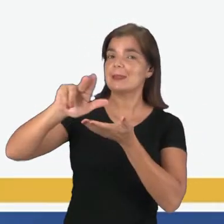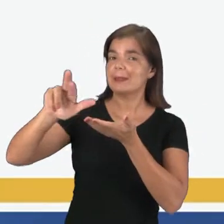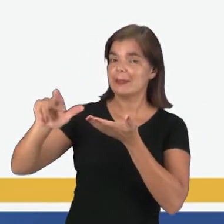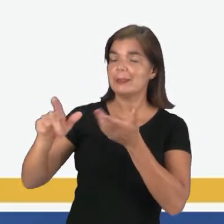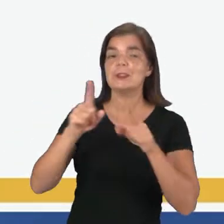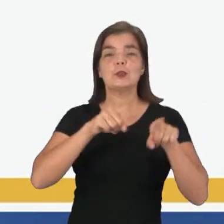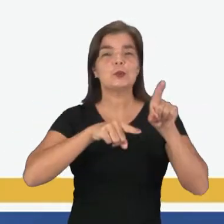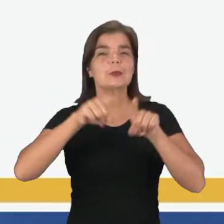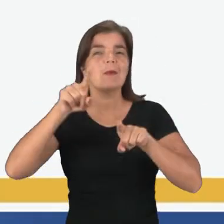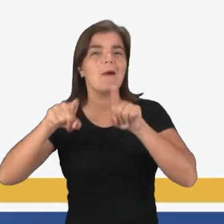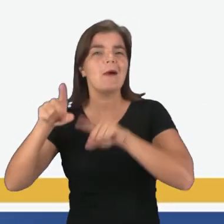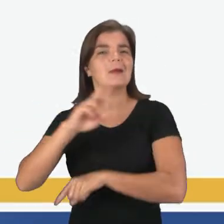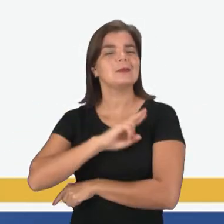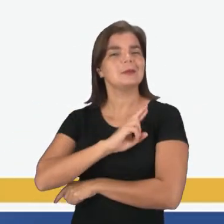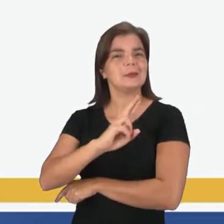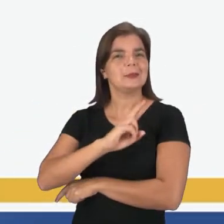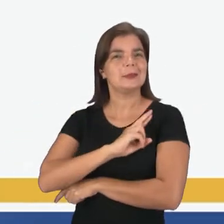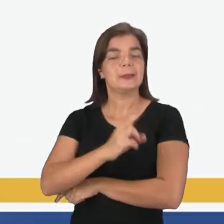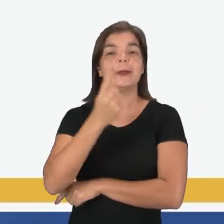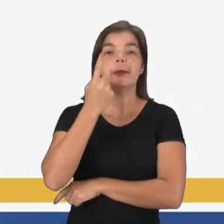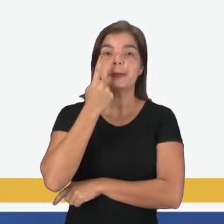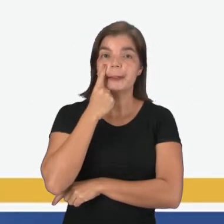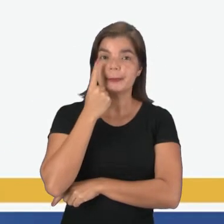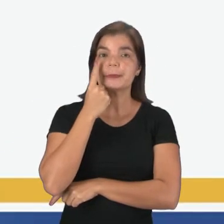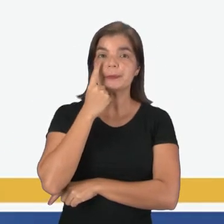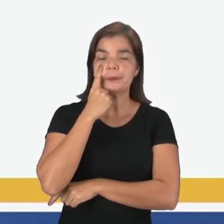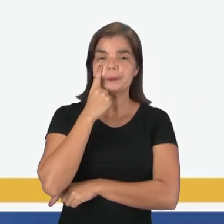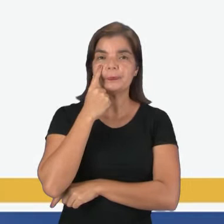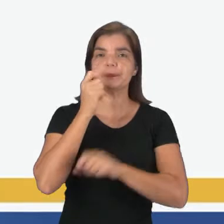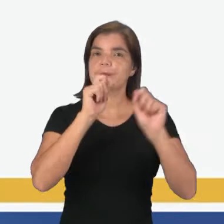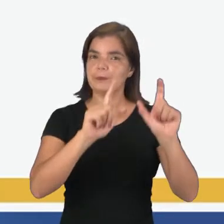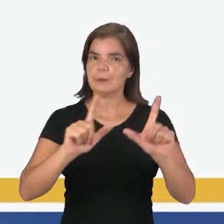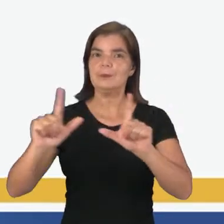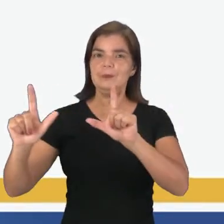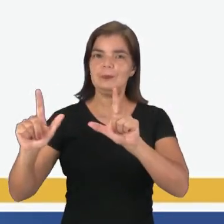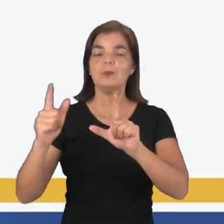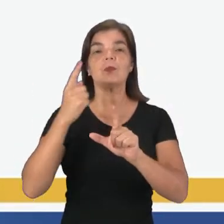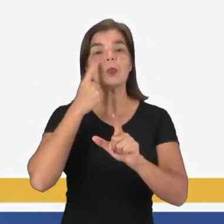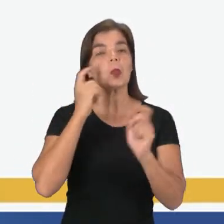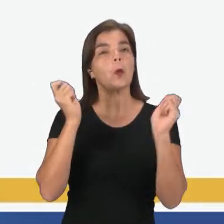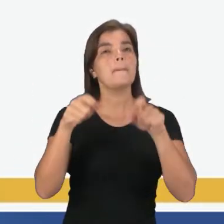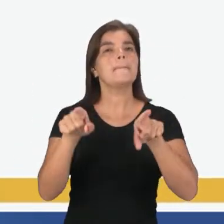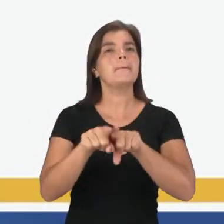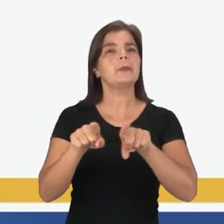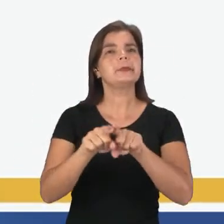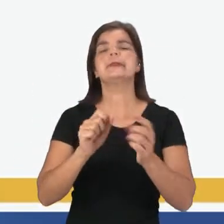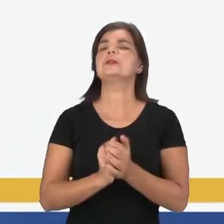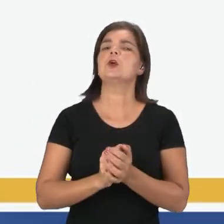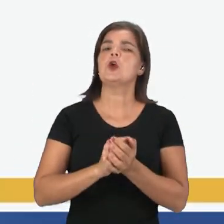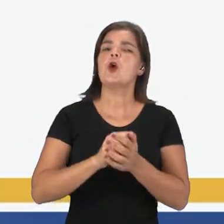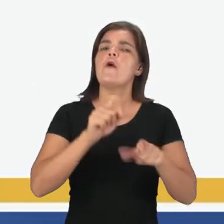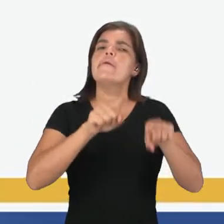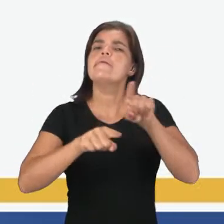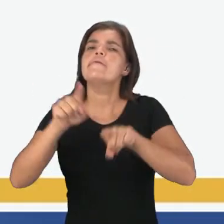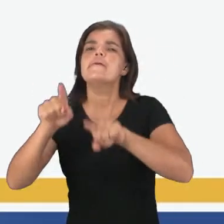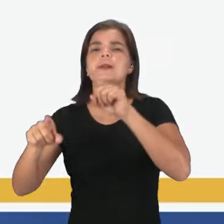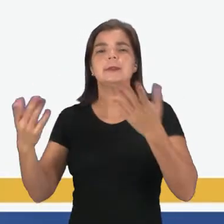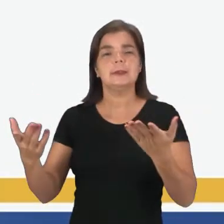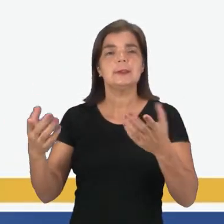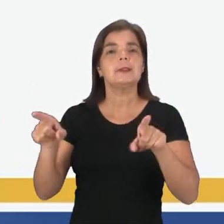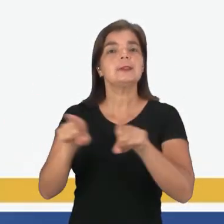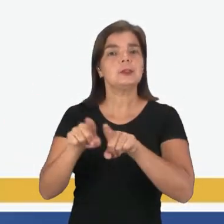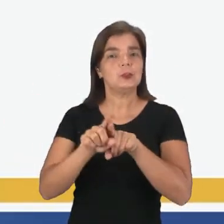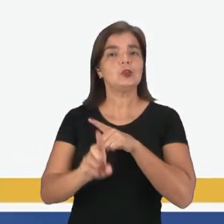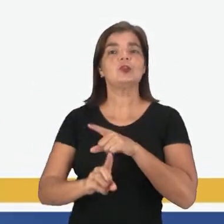da variedade das religiões. Vamos dar uma olhada nessa variedade? A gente pode dizer assim, olha, a variedade